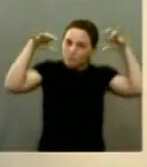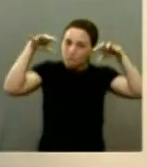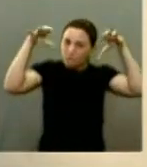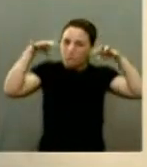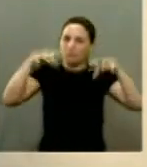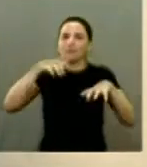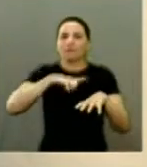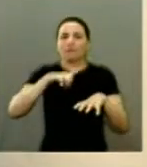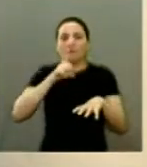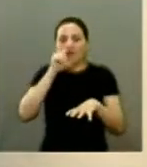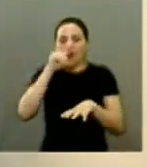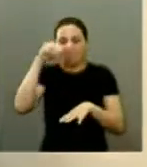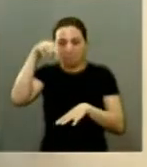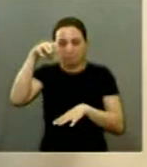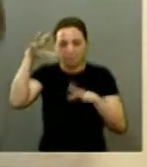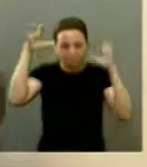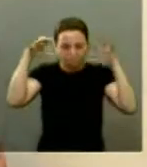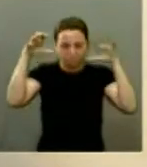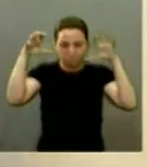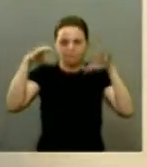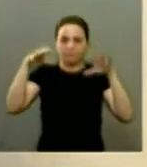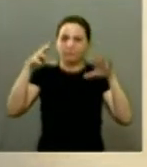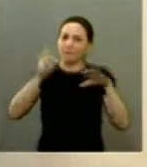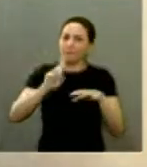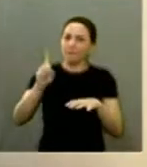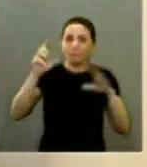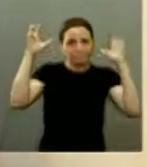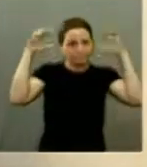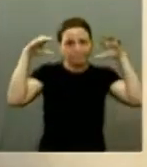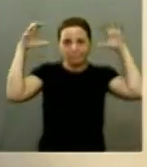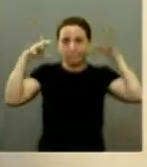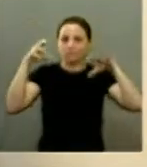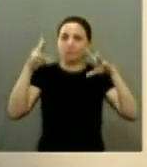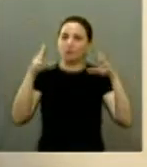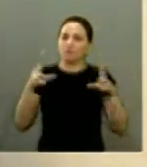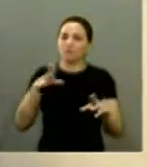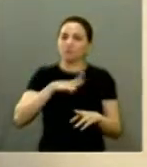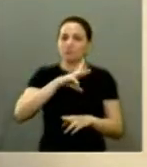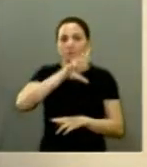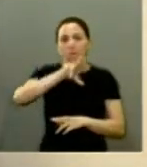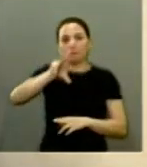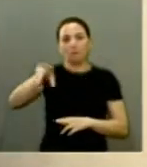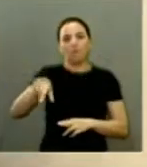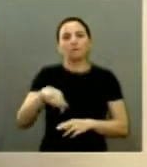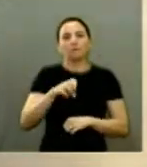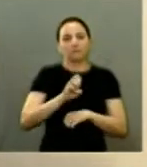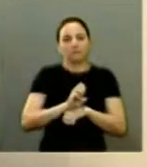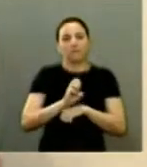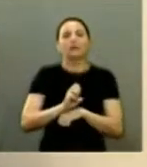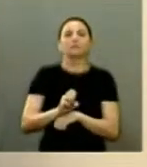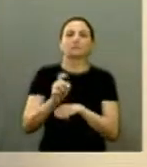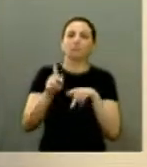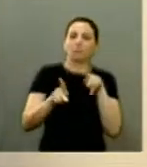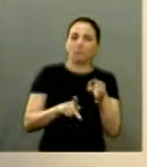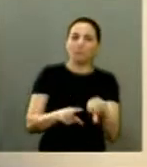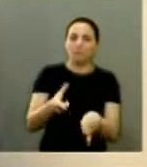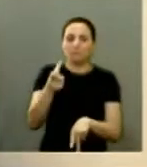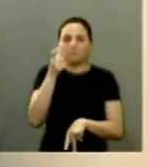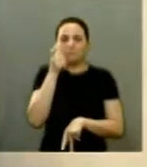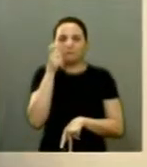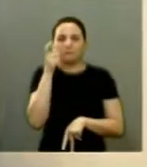caiu água em Araraquara. Aqui não caiu água, como no resto do estado, no resto das cidades estão passando dificuldade. Então, para a população